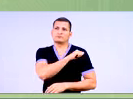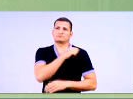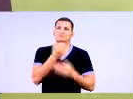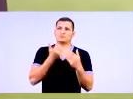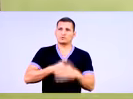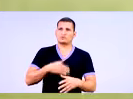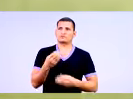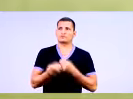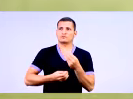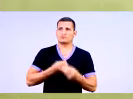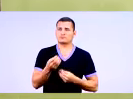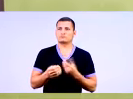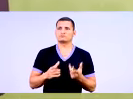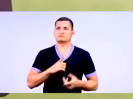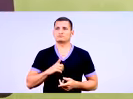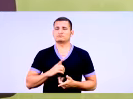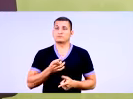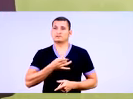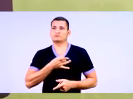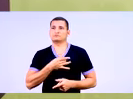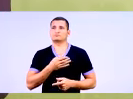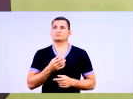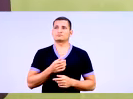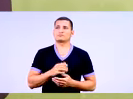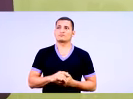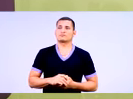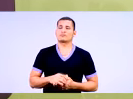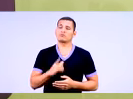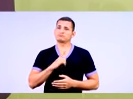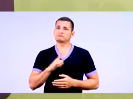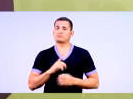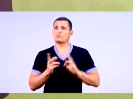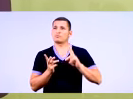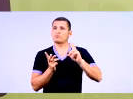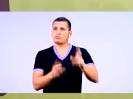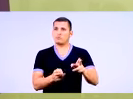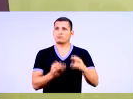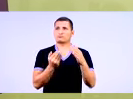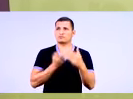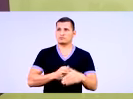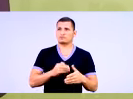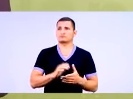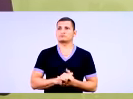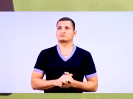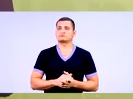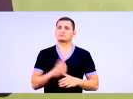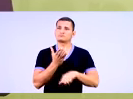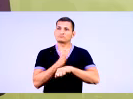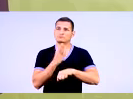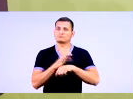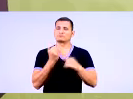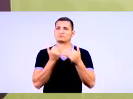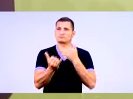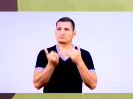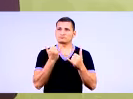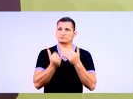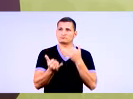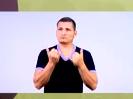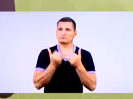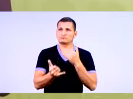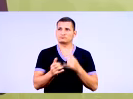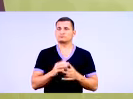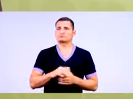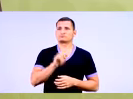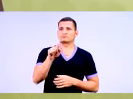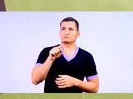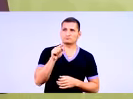a prova, porque eles estão apreensivos. A prova vai ter esse modelo. Nós trabalharemos com questões parecidas para colocar na forma